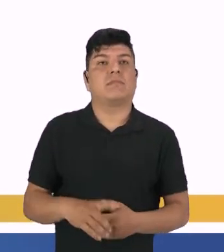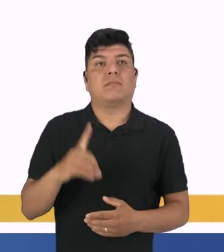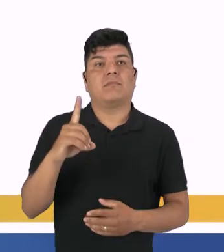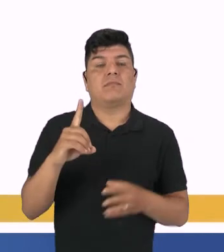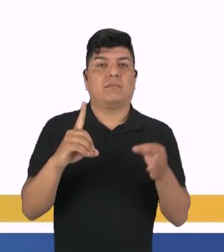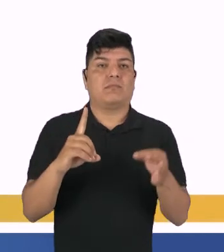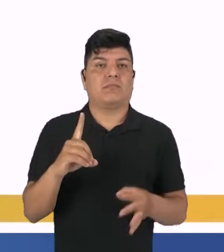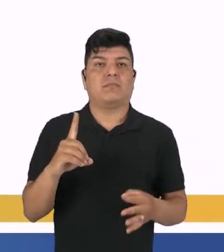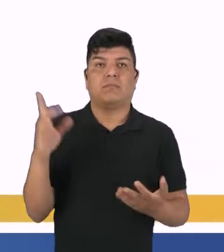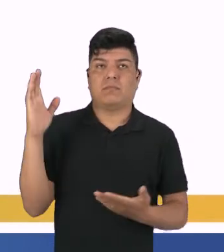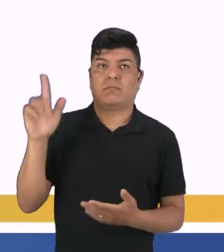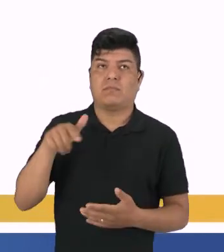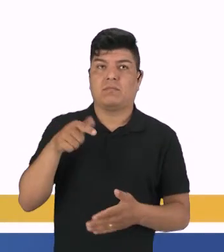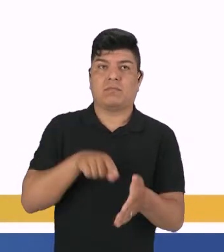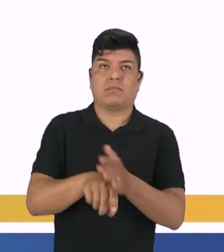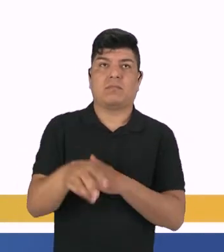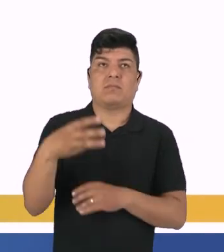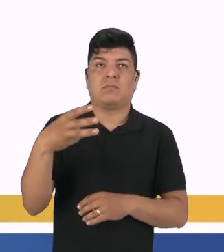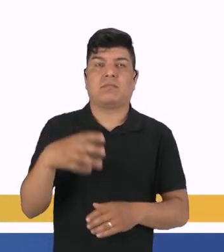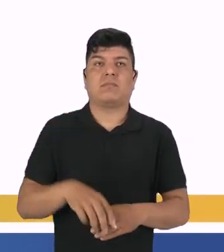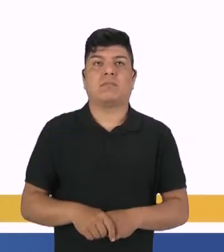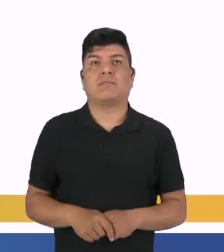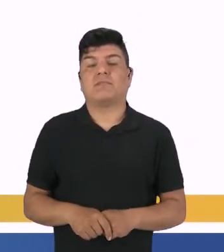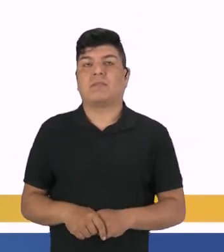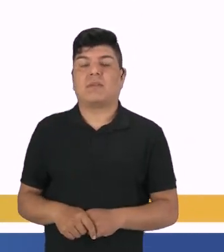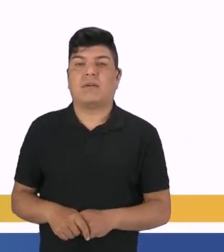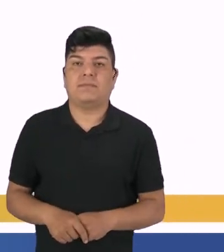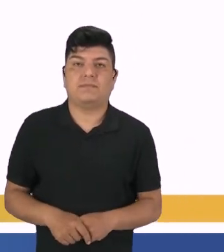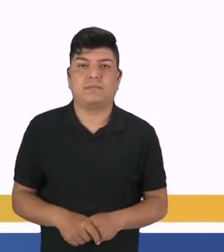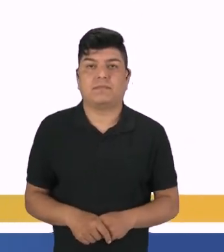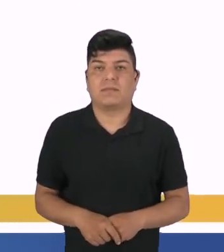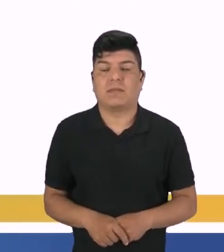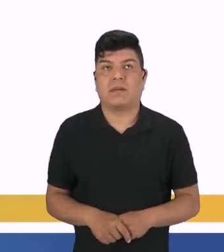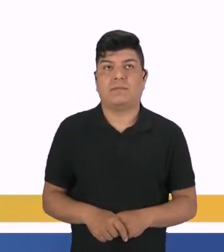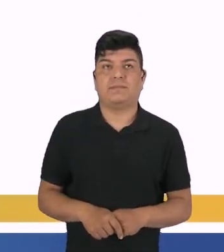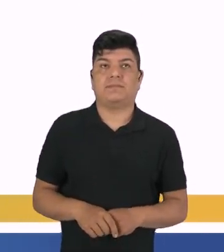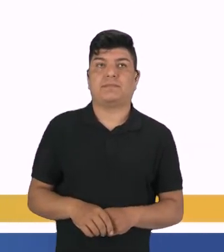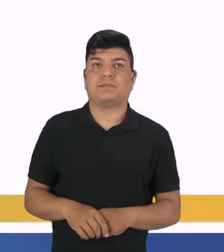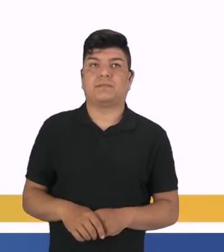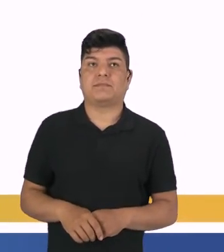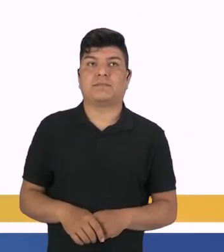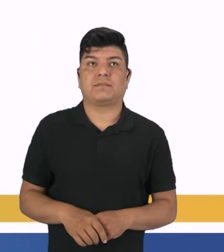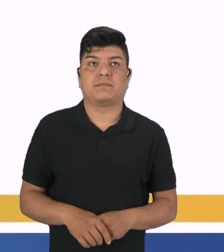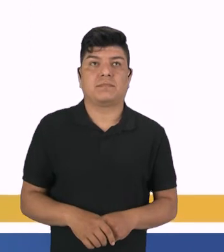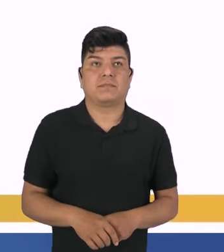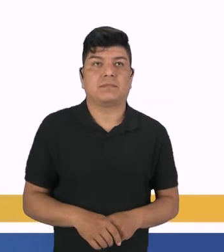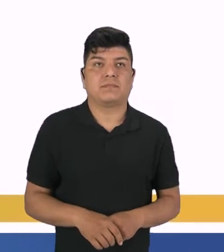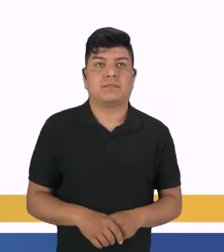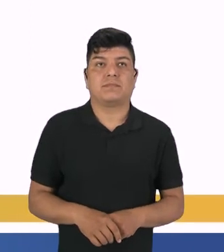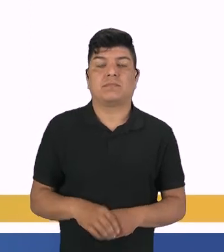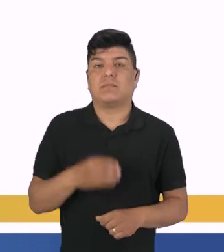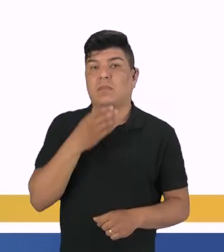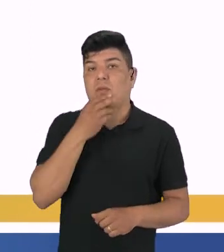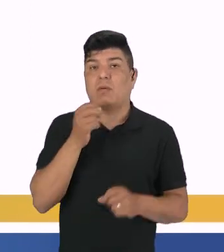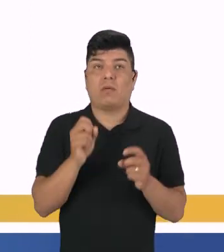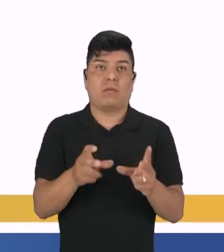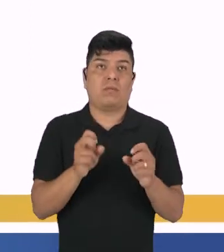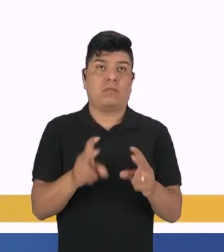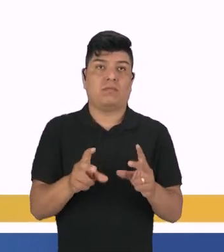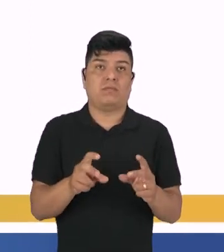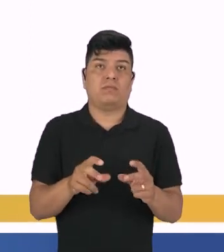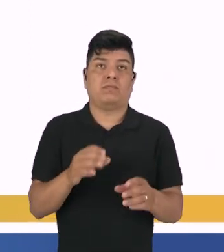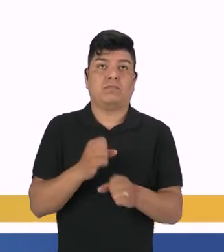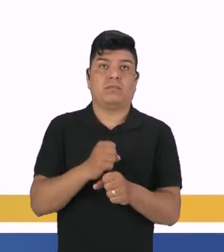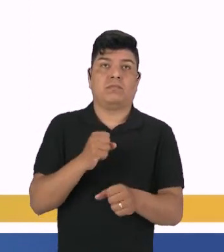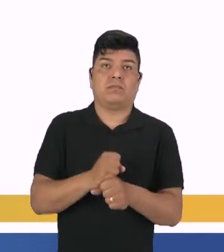D. Vamos para o próximo problema. Situação problema 3. Um feirante tem um total